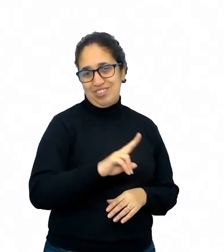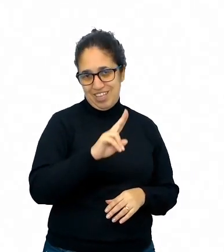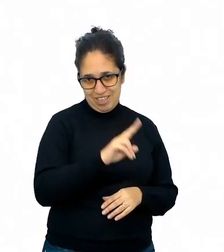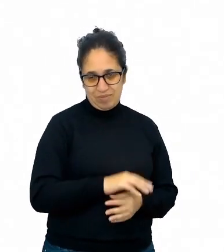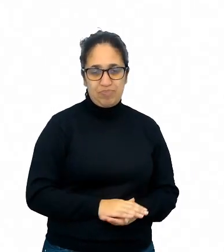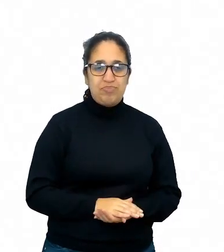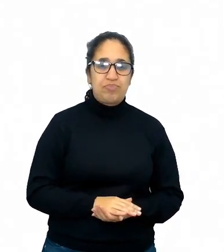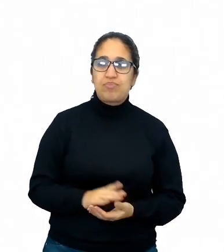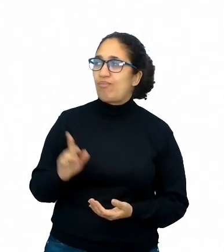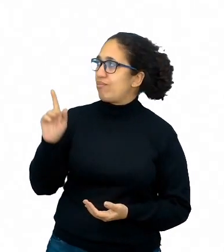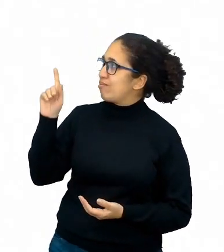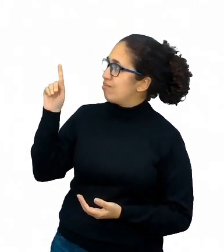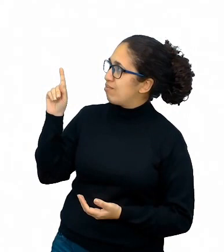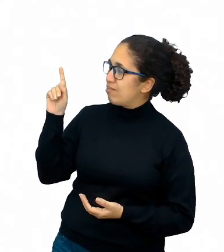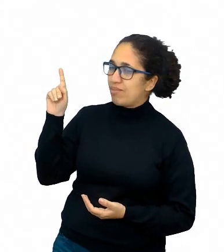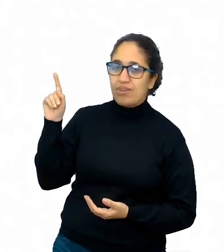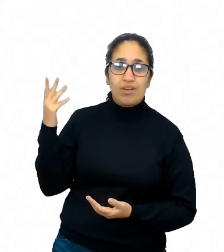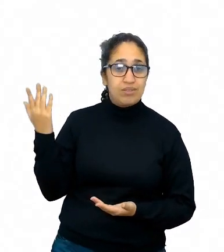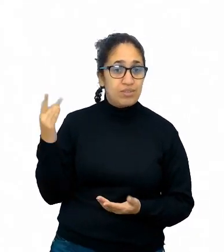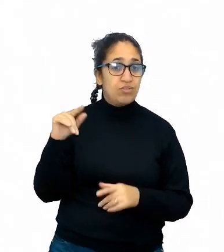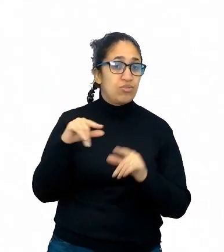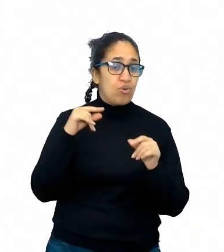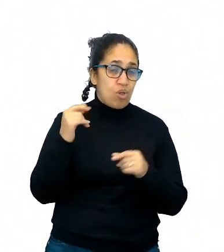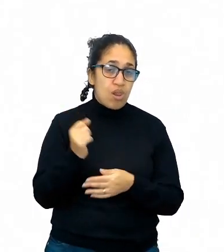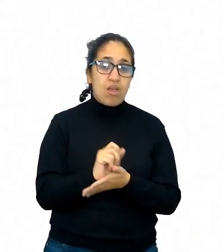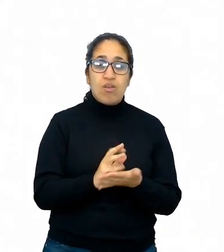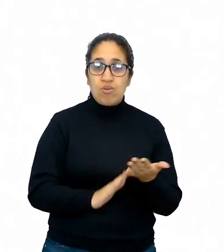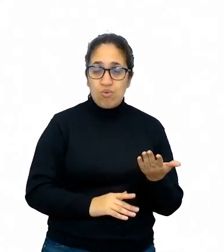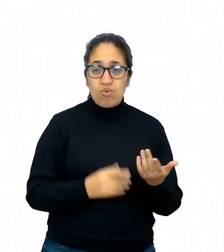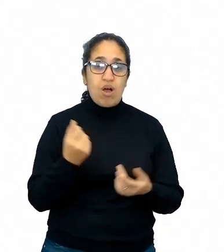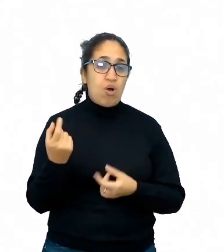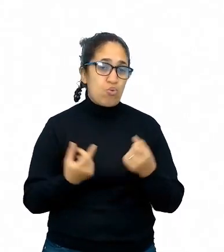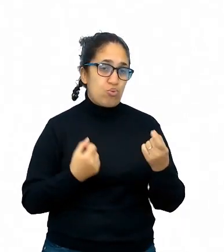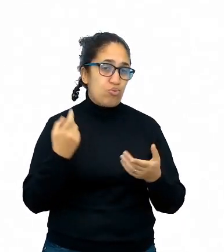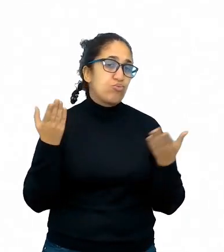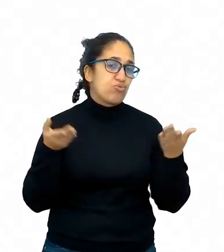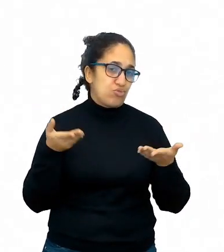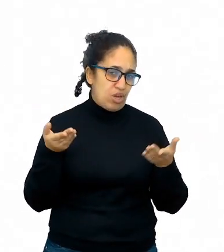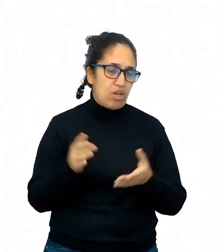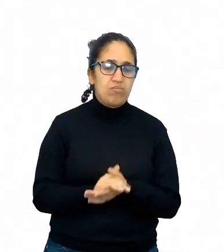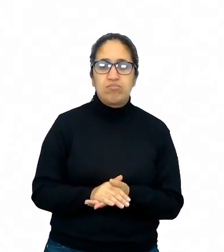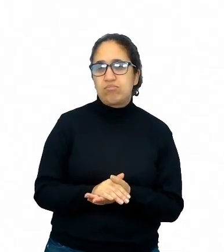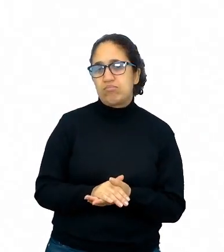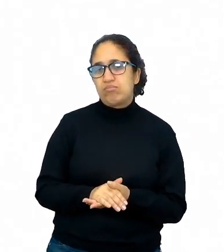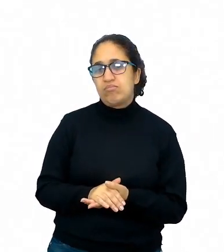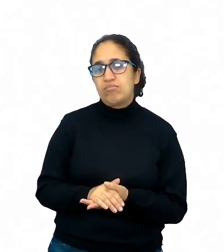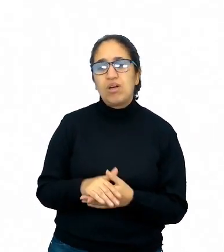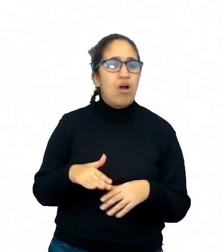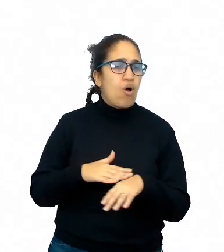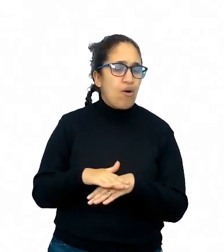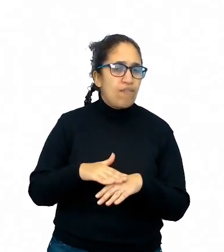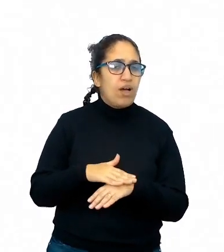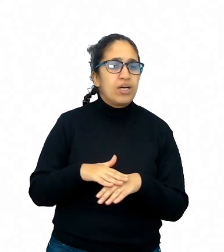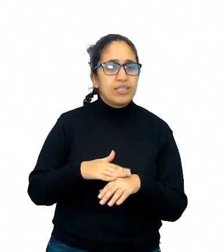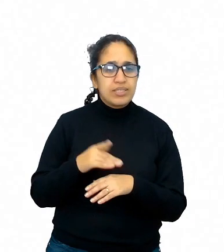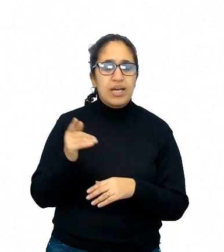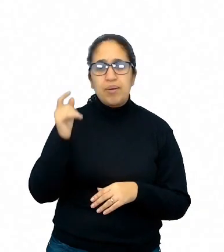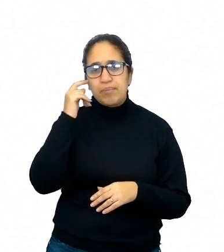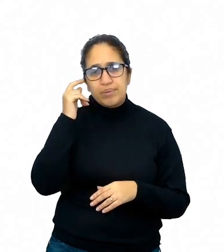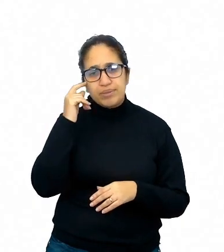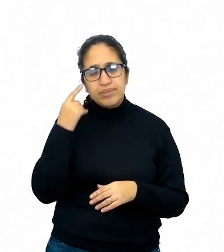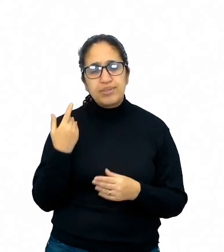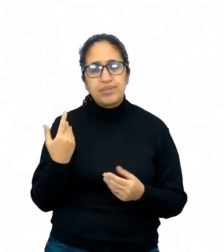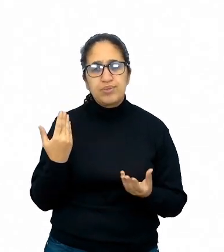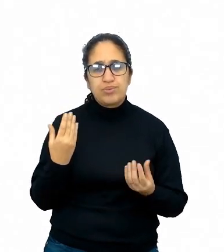E aí nós escolhemos, né, algumas atividades para comentar aqui com vocês, pensando um pouco ali de como